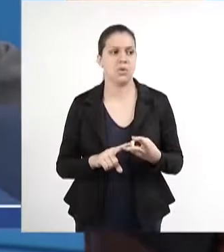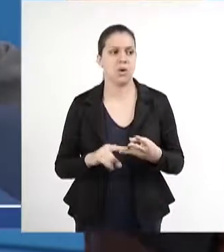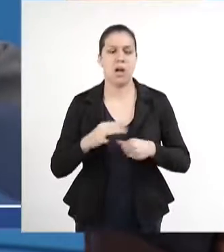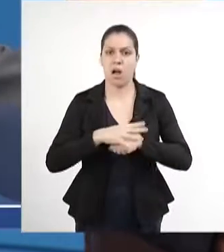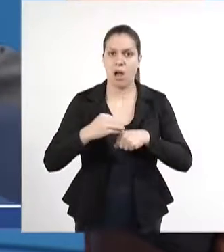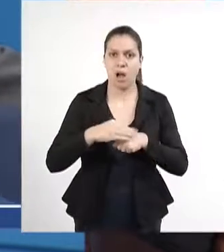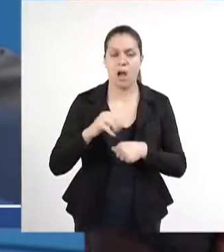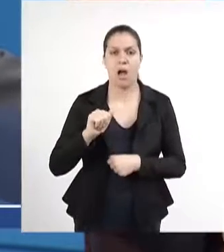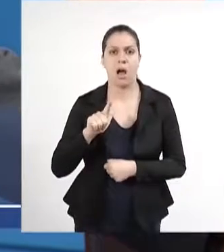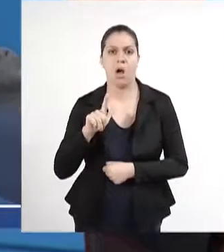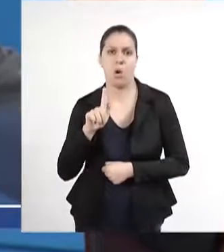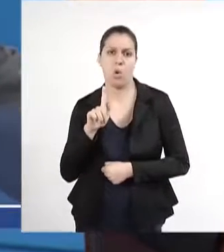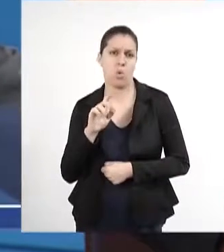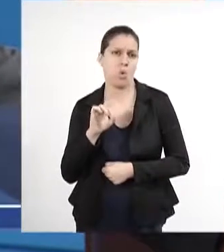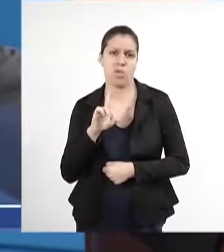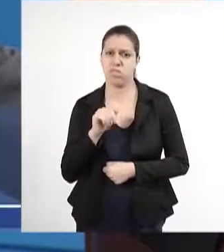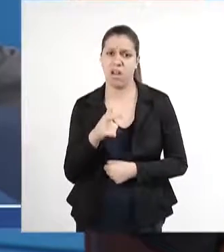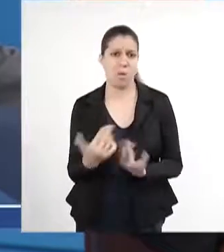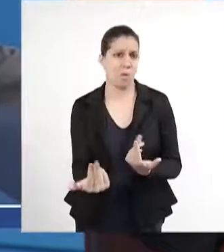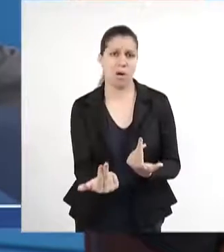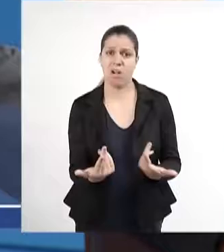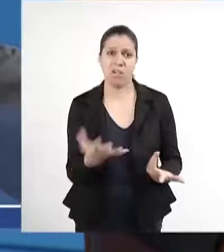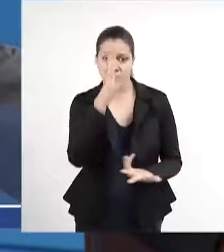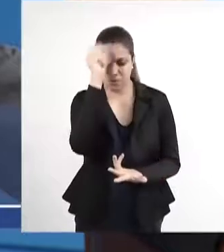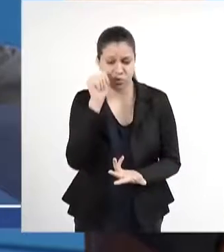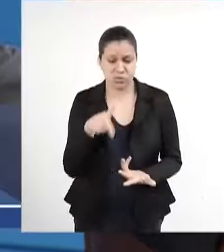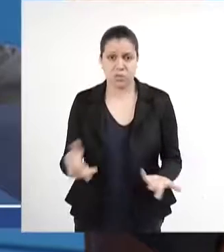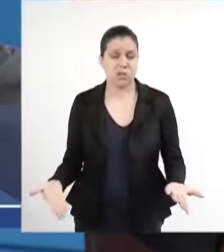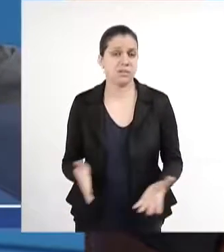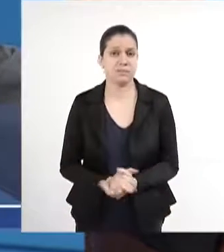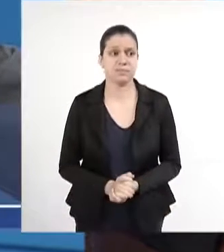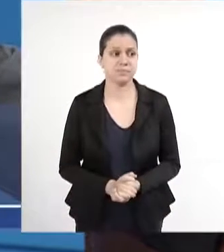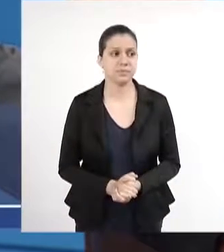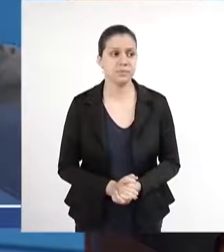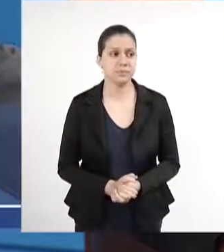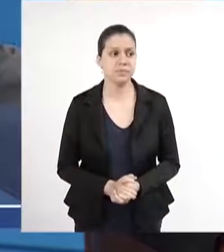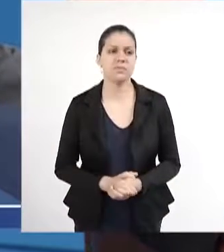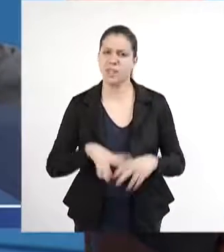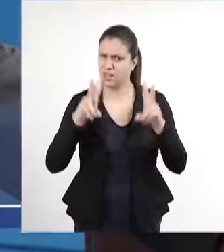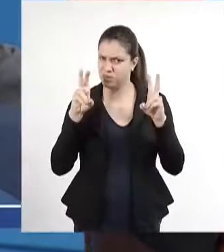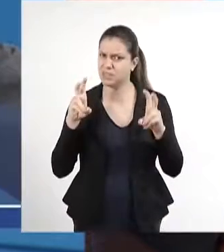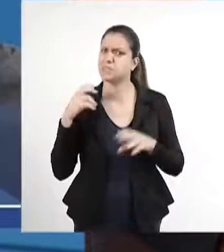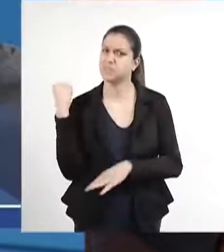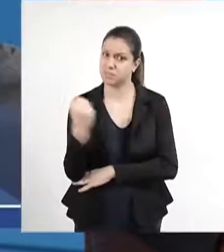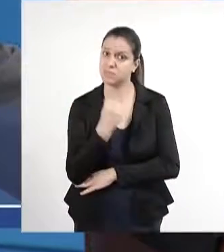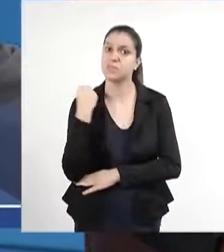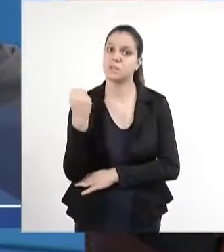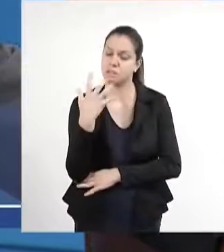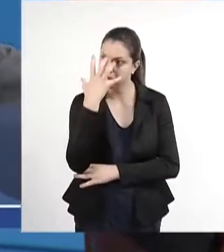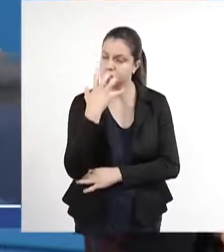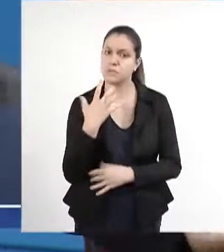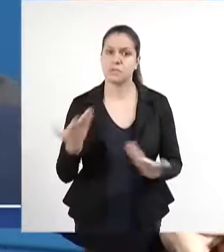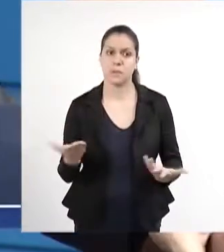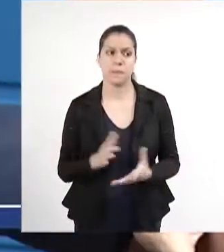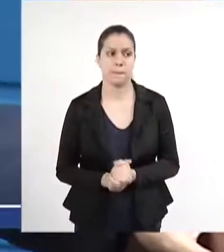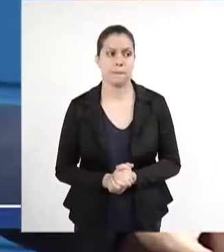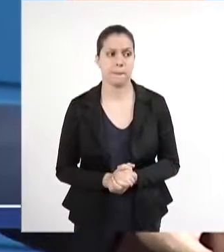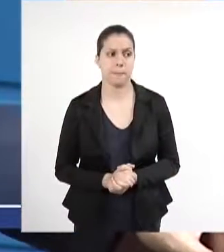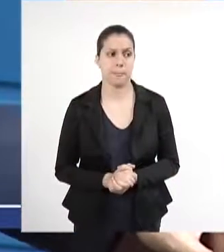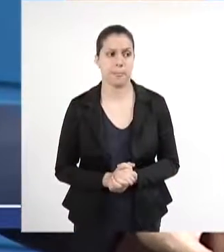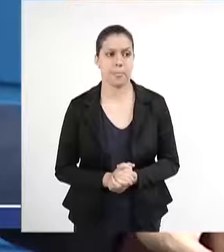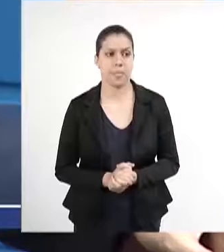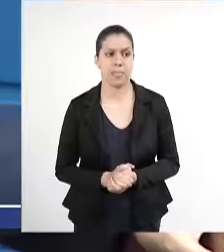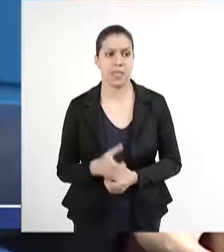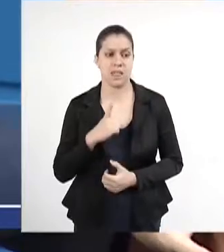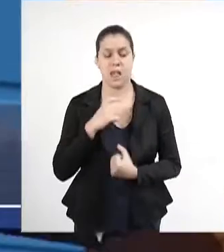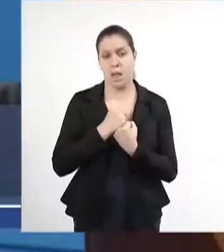Sul? É exatamente a mesma coisa. Então, é um assunto muito sério. Graças a Deus, aí, com o